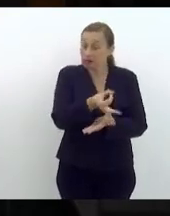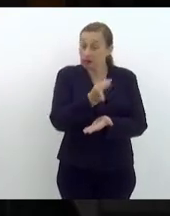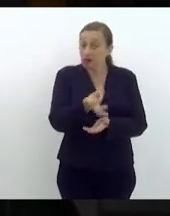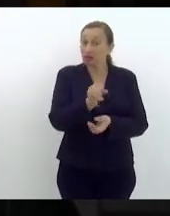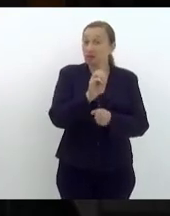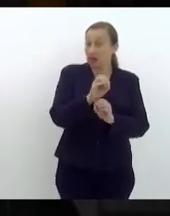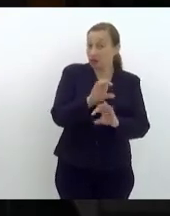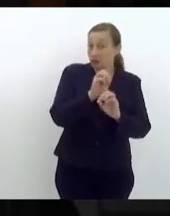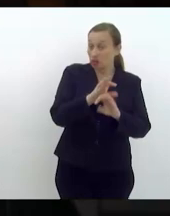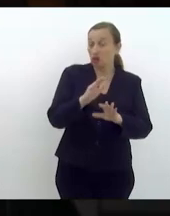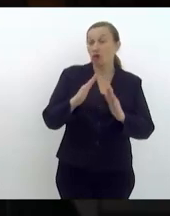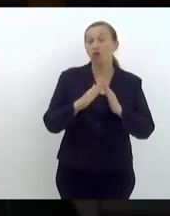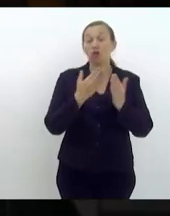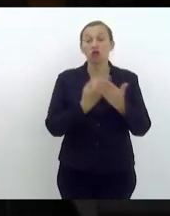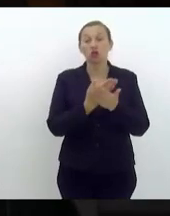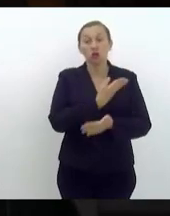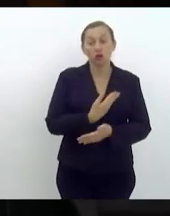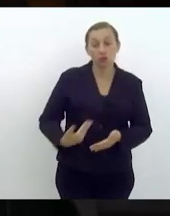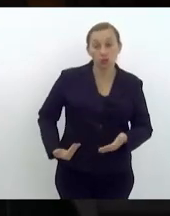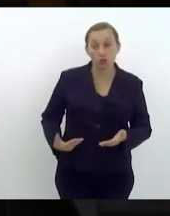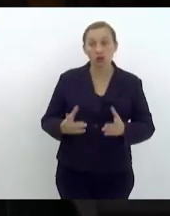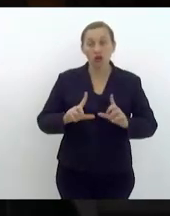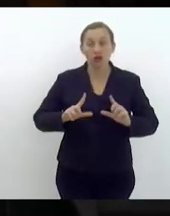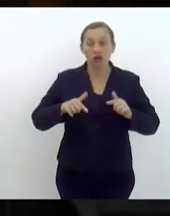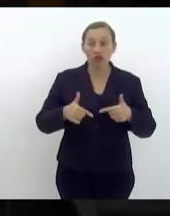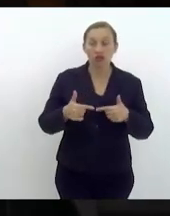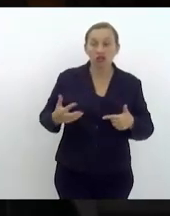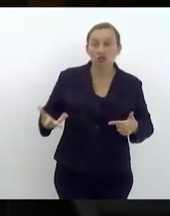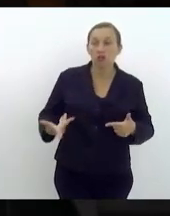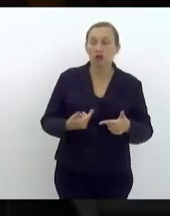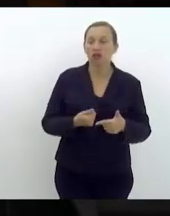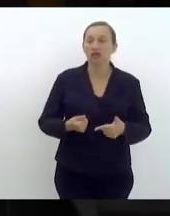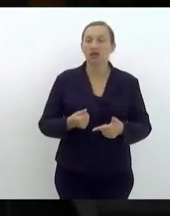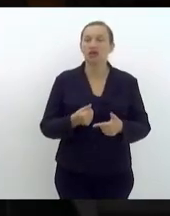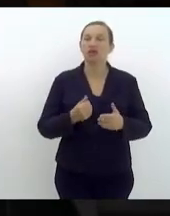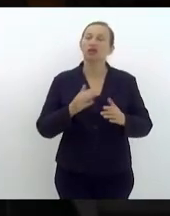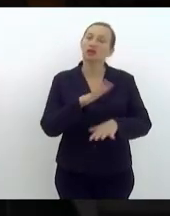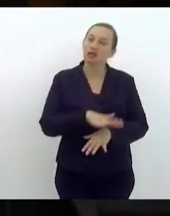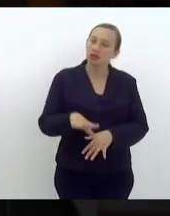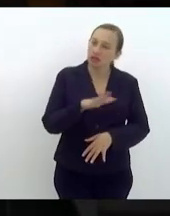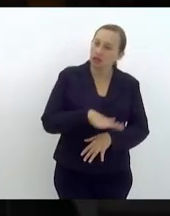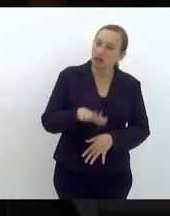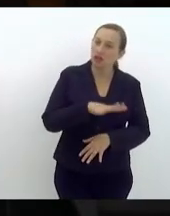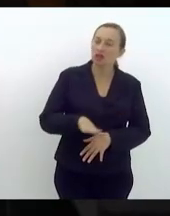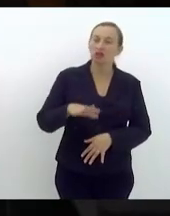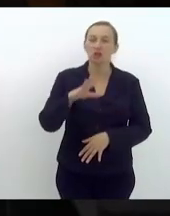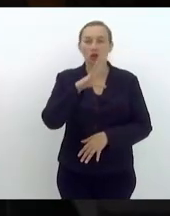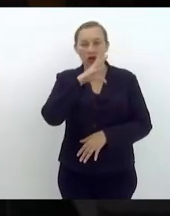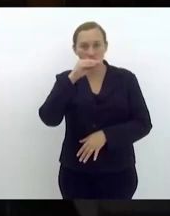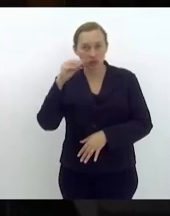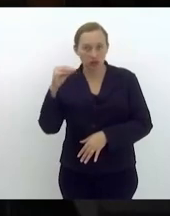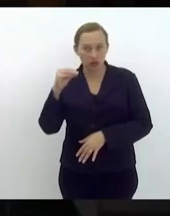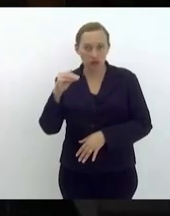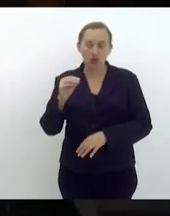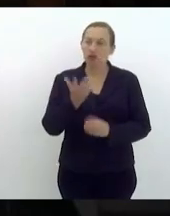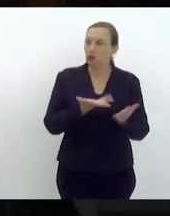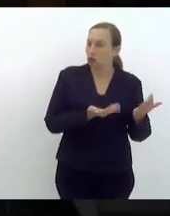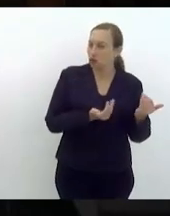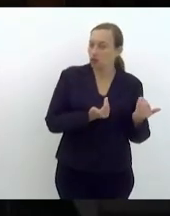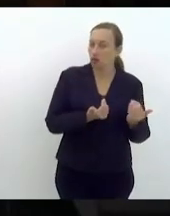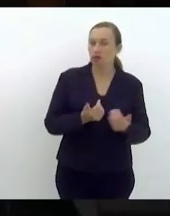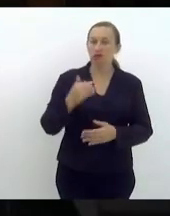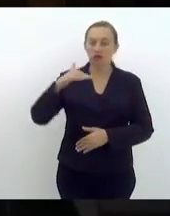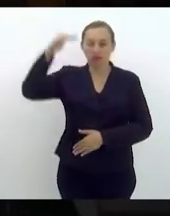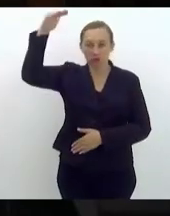educação e uma escola pública funcionando de verdade para as nossas crianças para os nossos adolescentes para os nossos jovens e